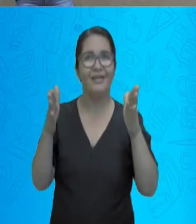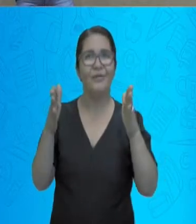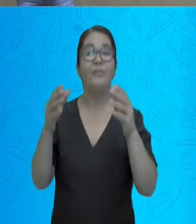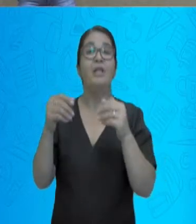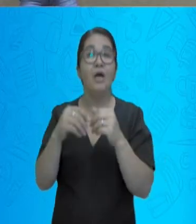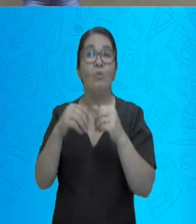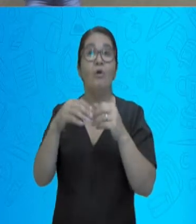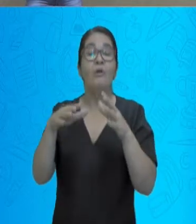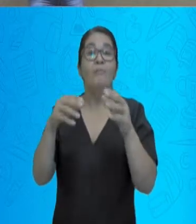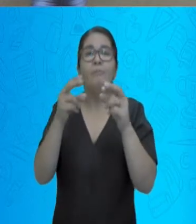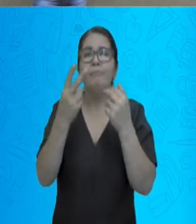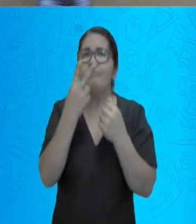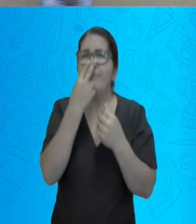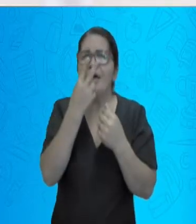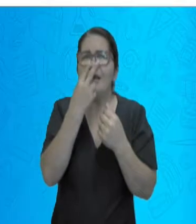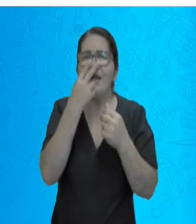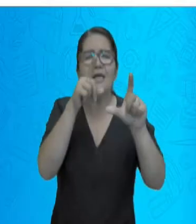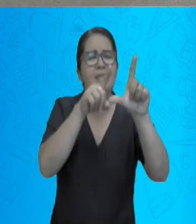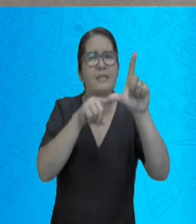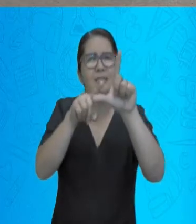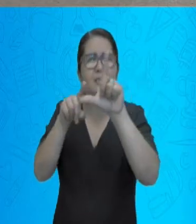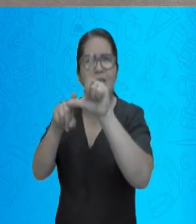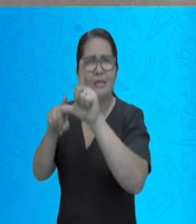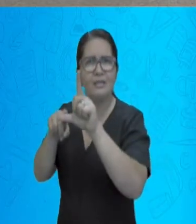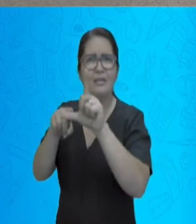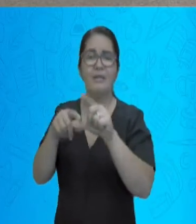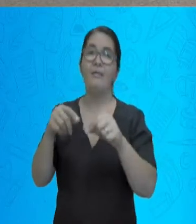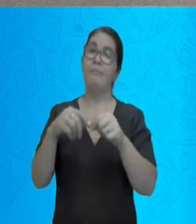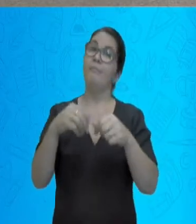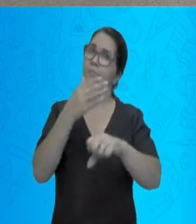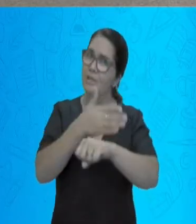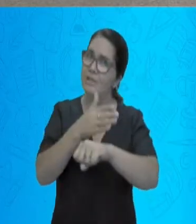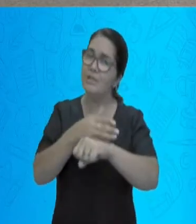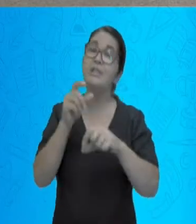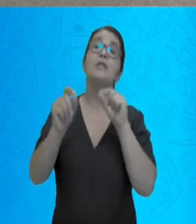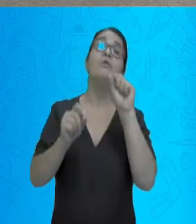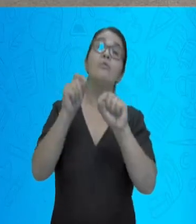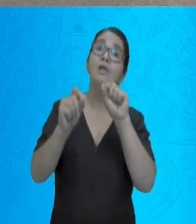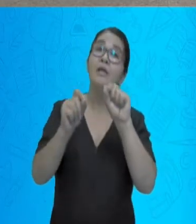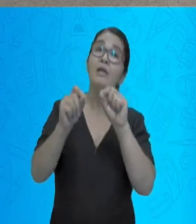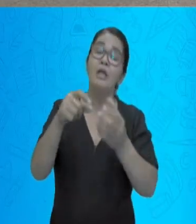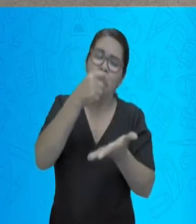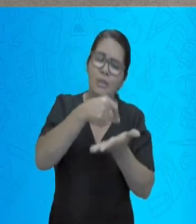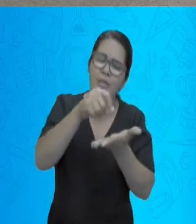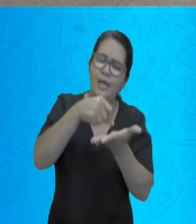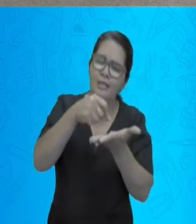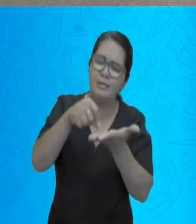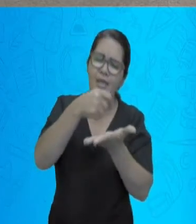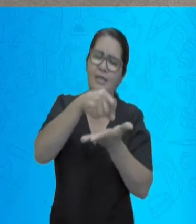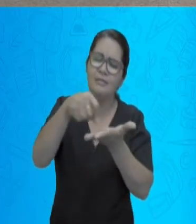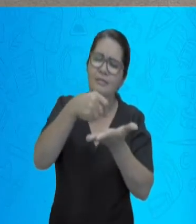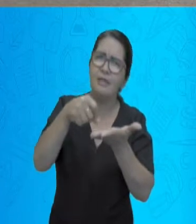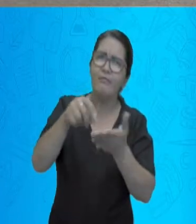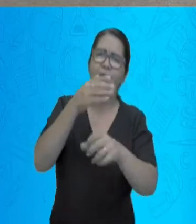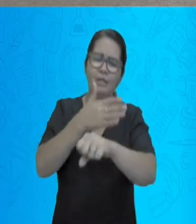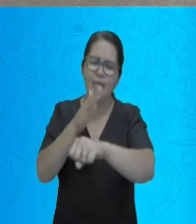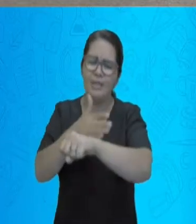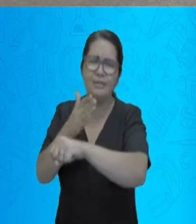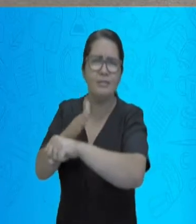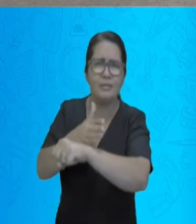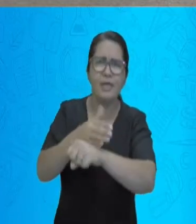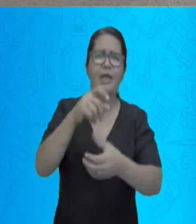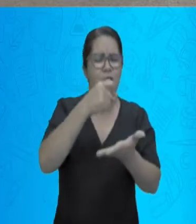sons são muito parecidos, por isso é importante treinar essa fala e assim conseguir diferenciar